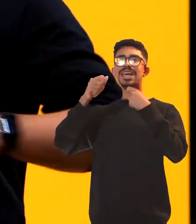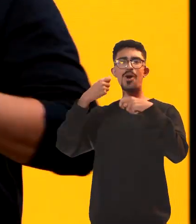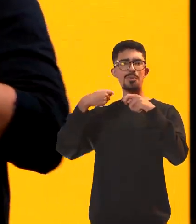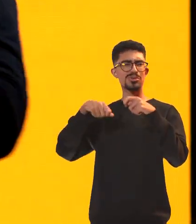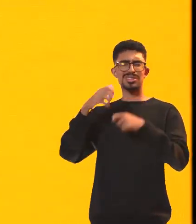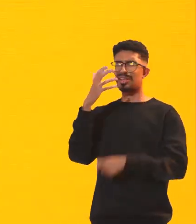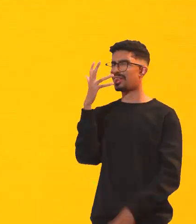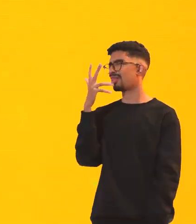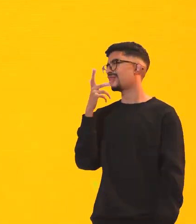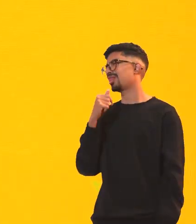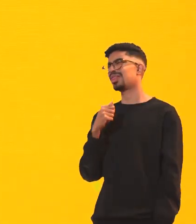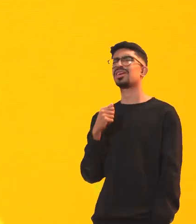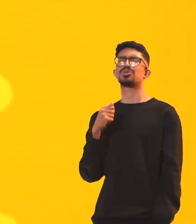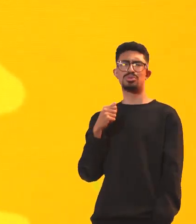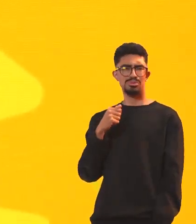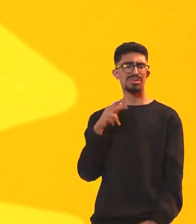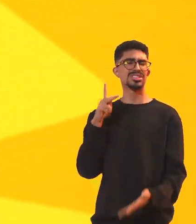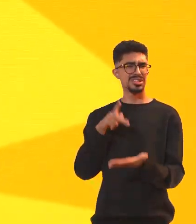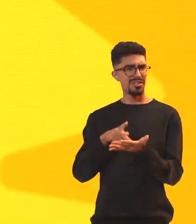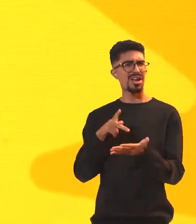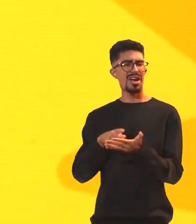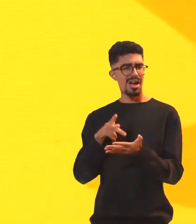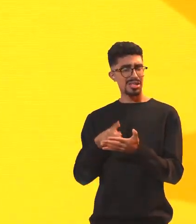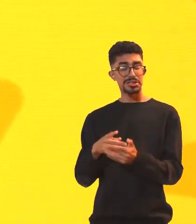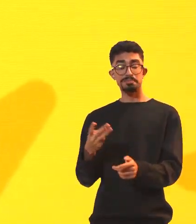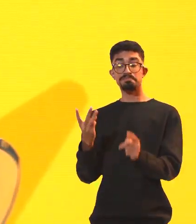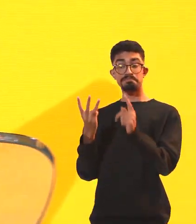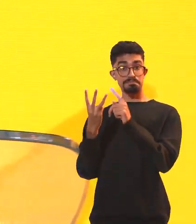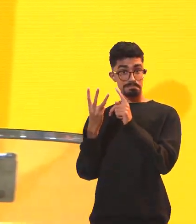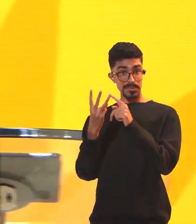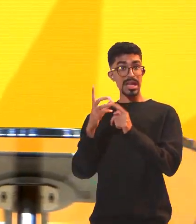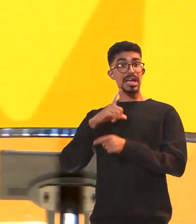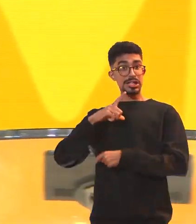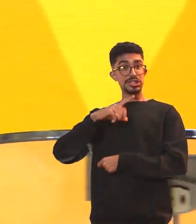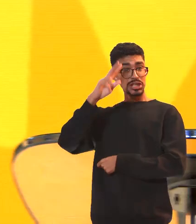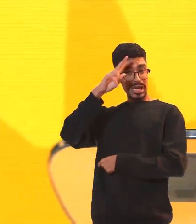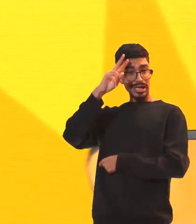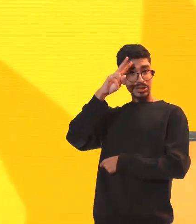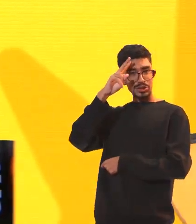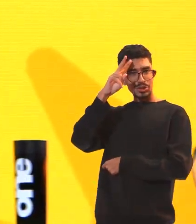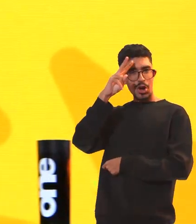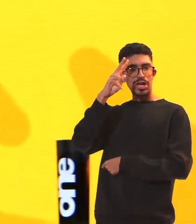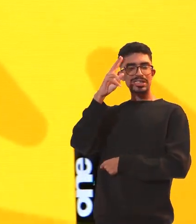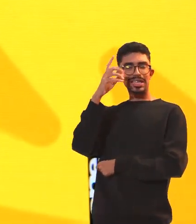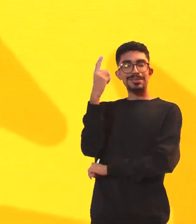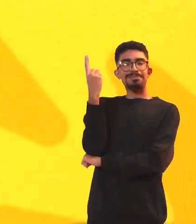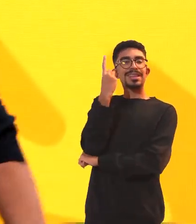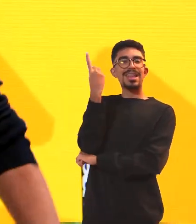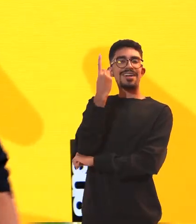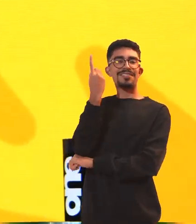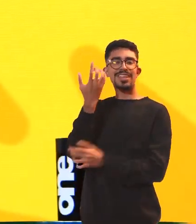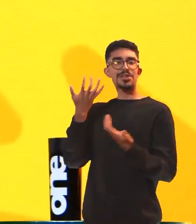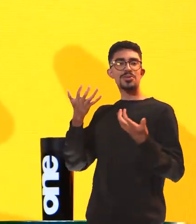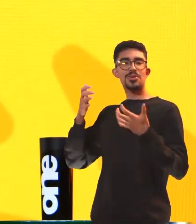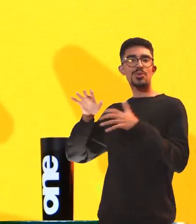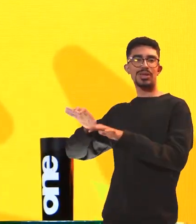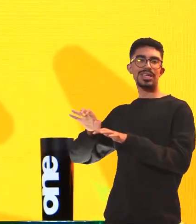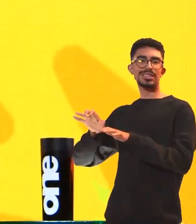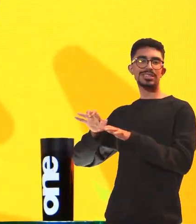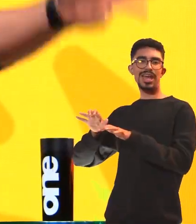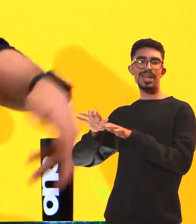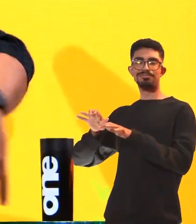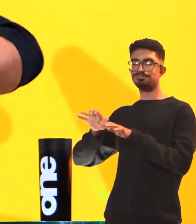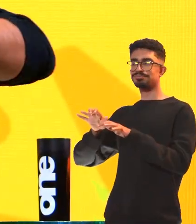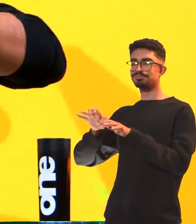ao Senhor, porque tinha um coração de adorador. A gente ouve as histórias de como ele não quis tocar no rei Saul, que era alguém